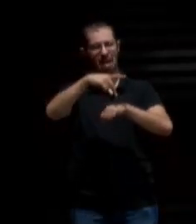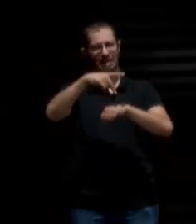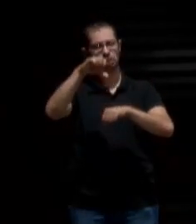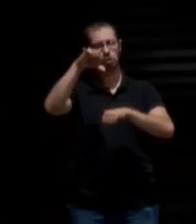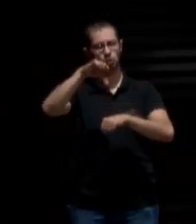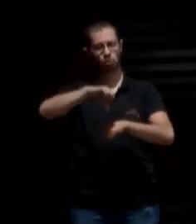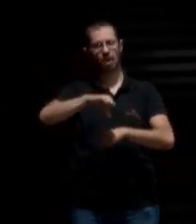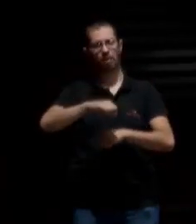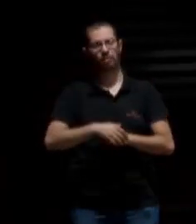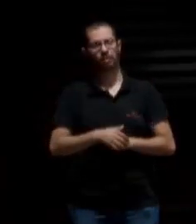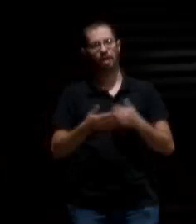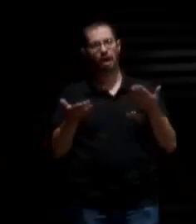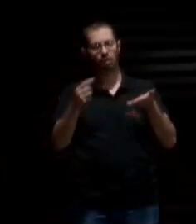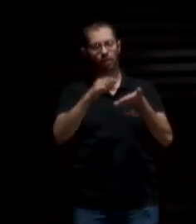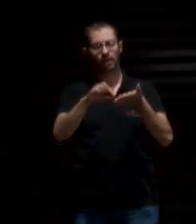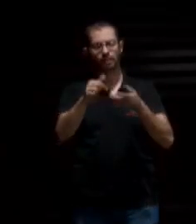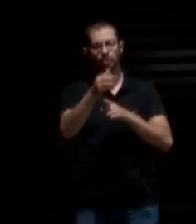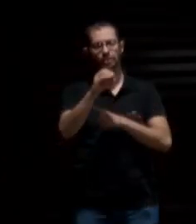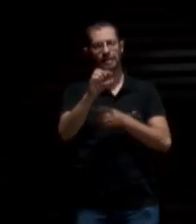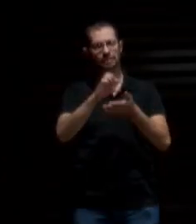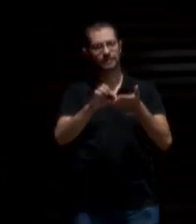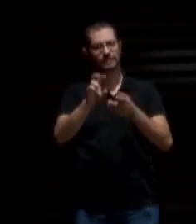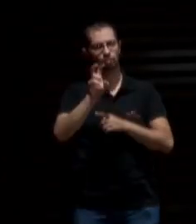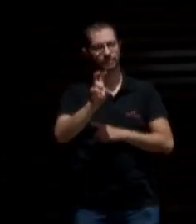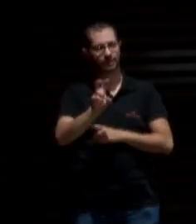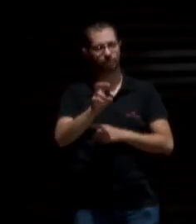E aí agora, vou pular para o capítulo 10, versículo 5.